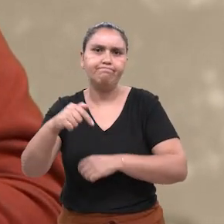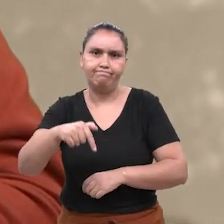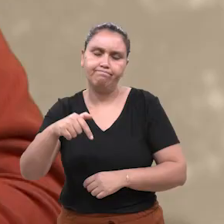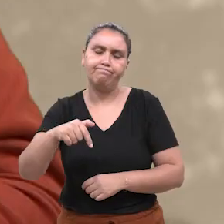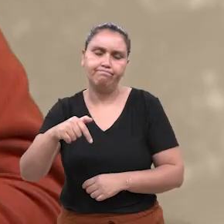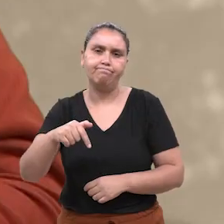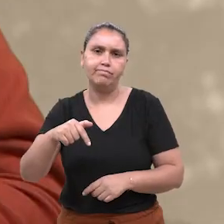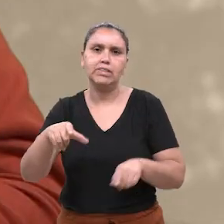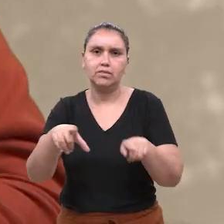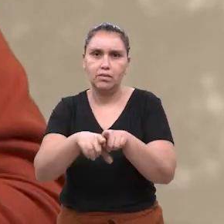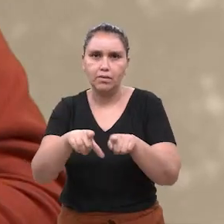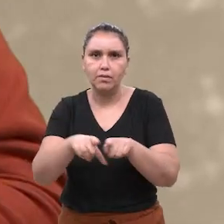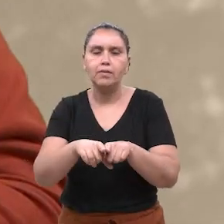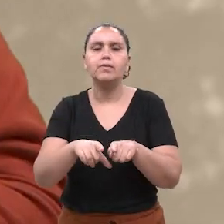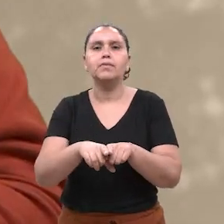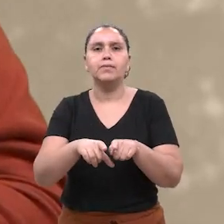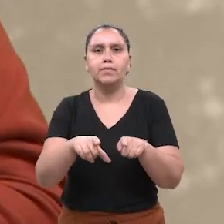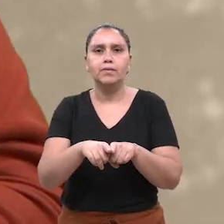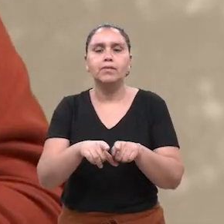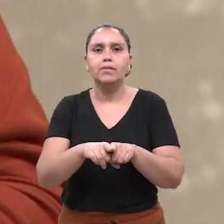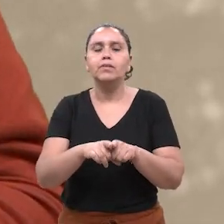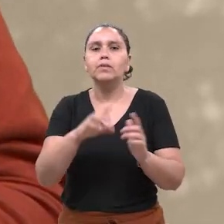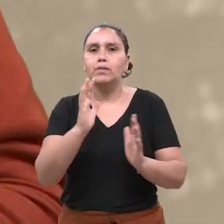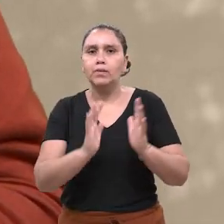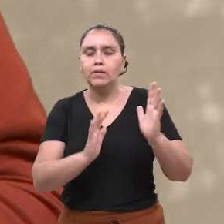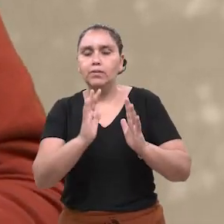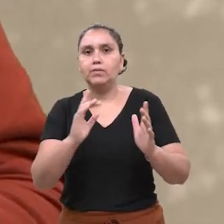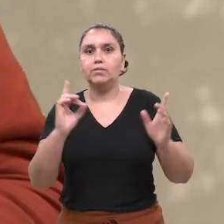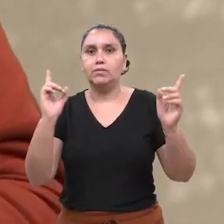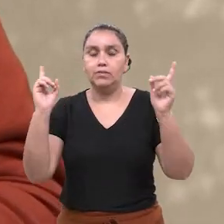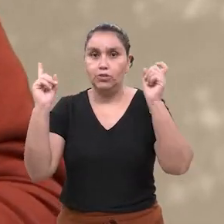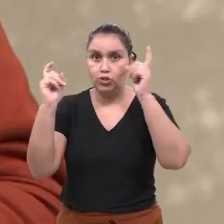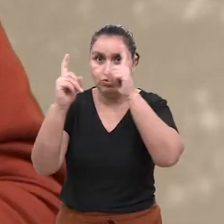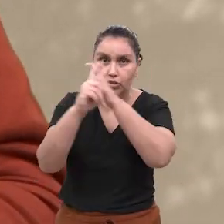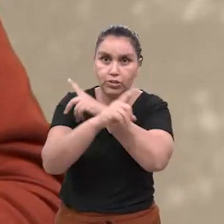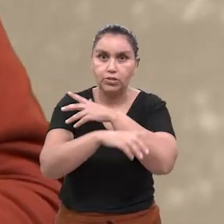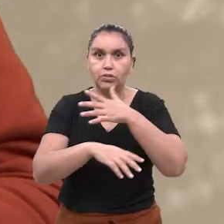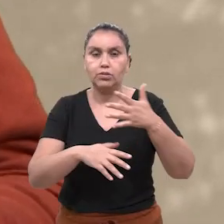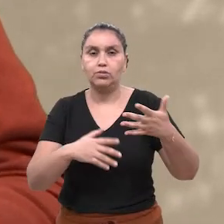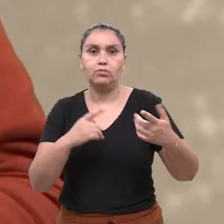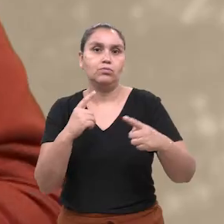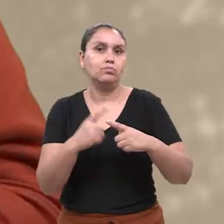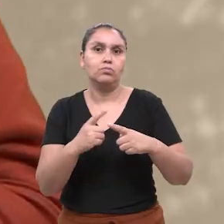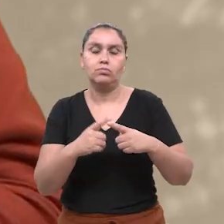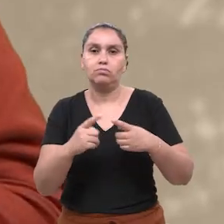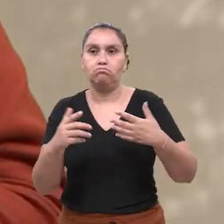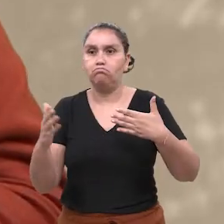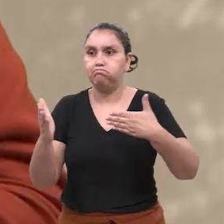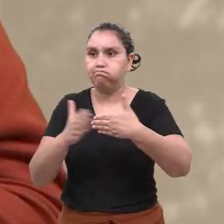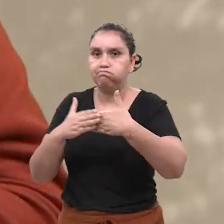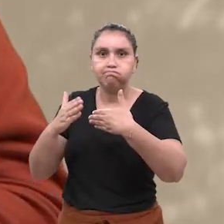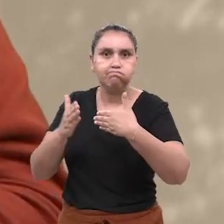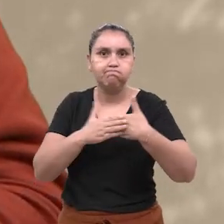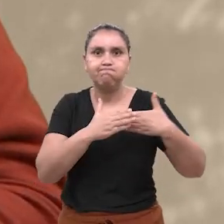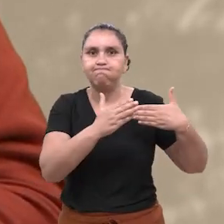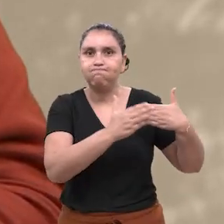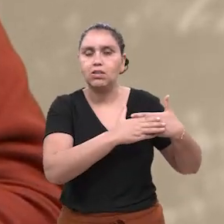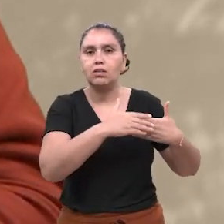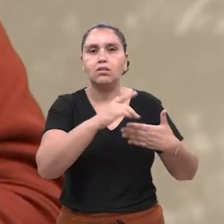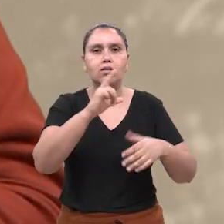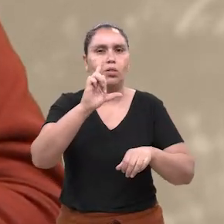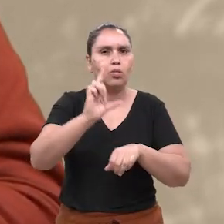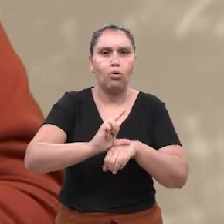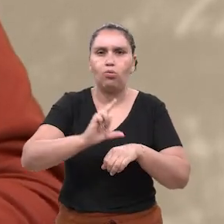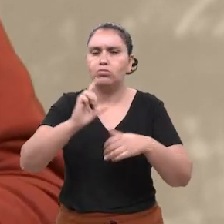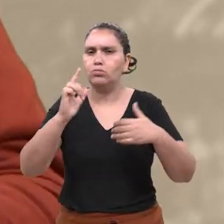também, e a gente estava passando por um período crítico, onde se fechava tudo